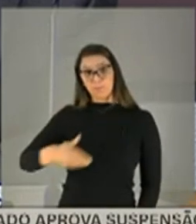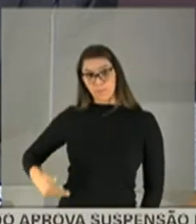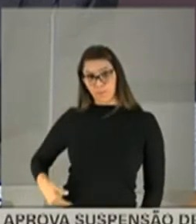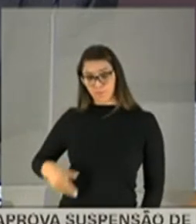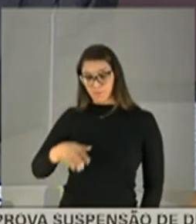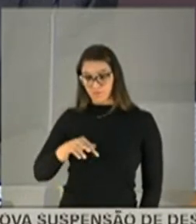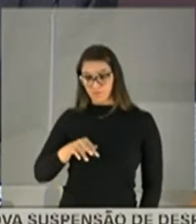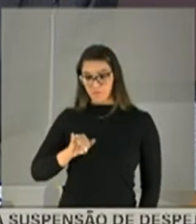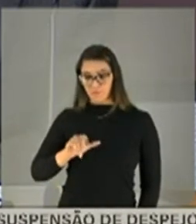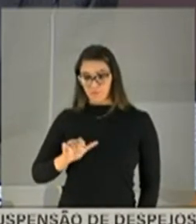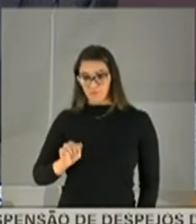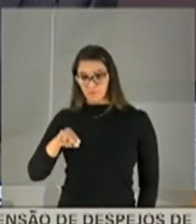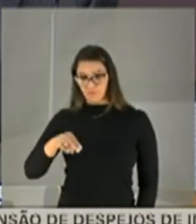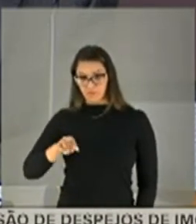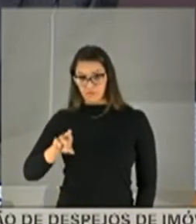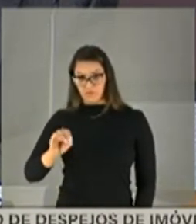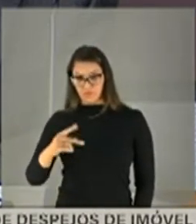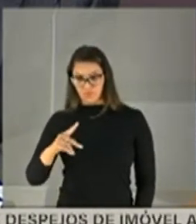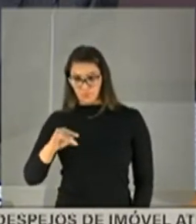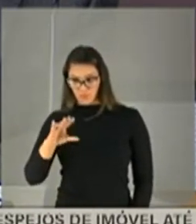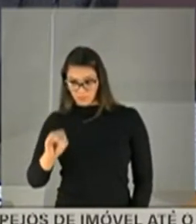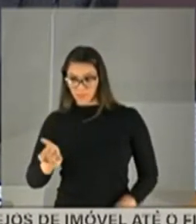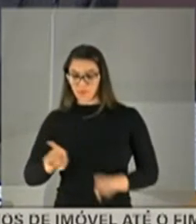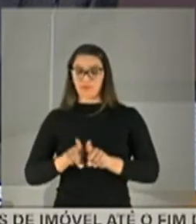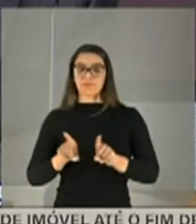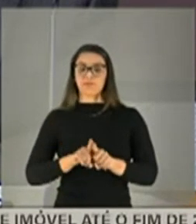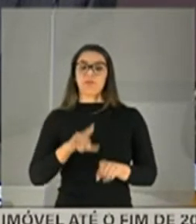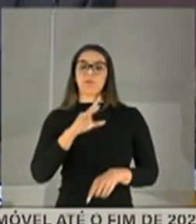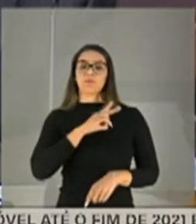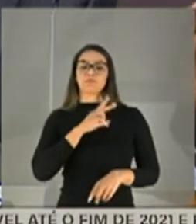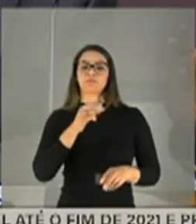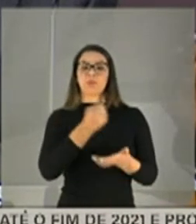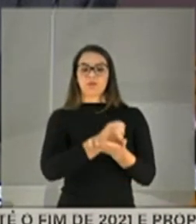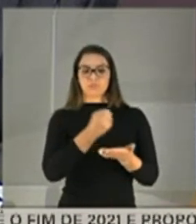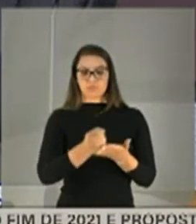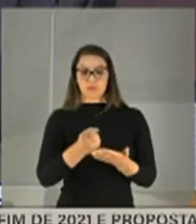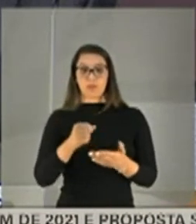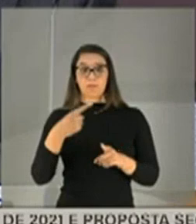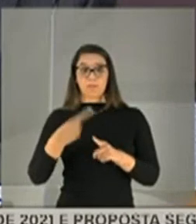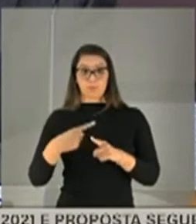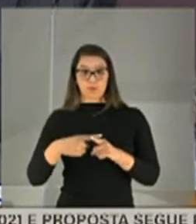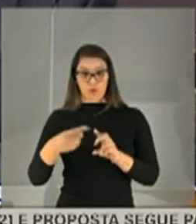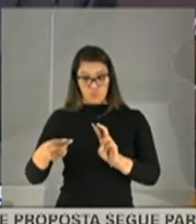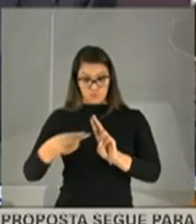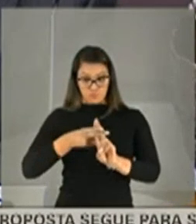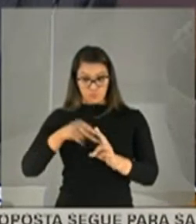o sistema empresarial contratados, porque o SUS inclui as três